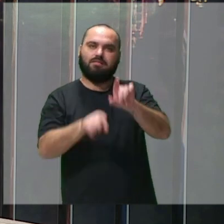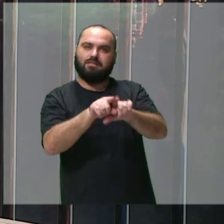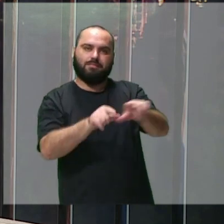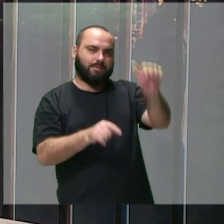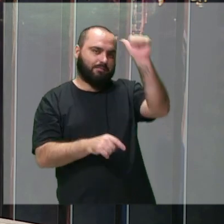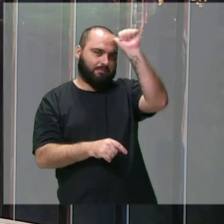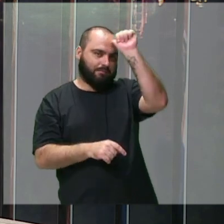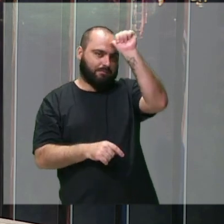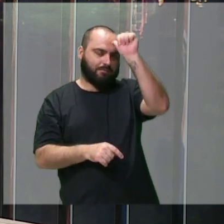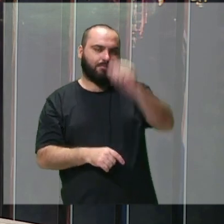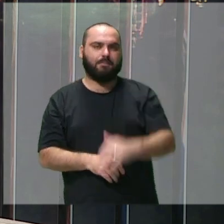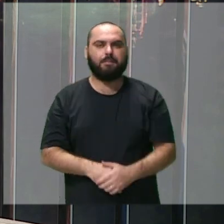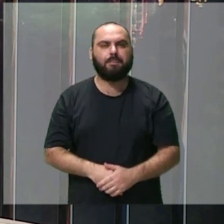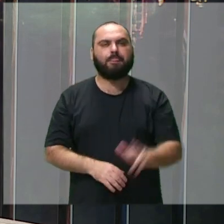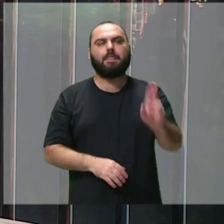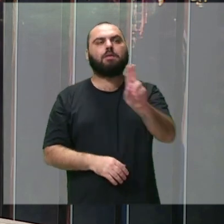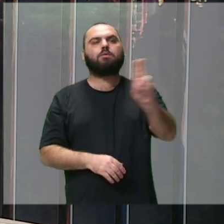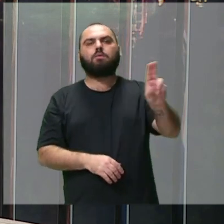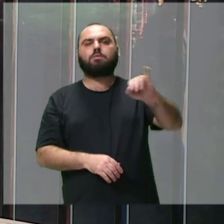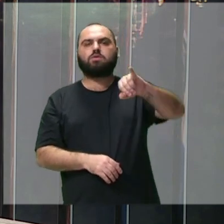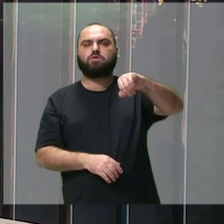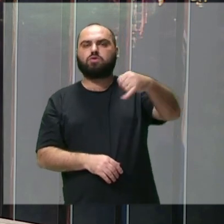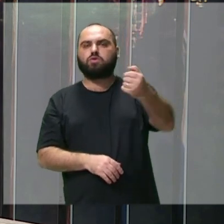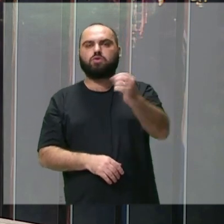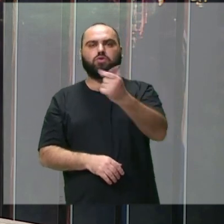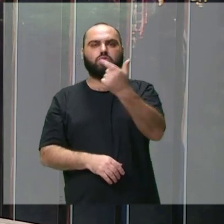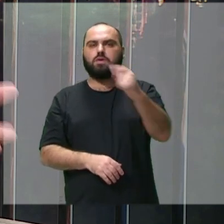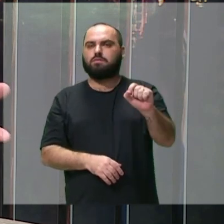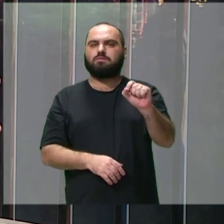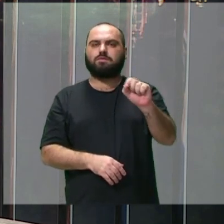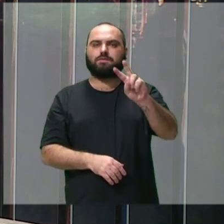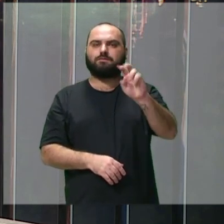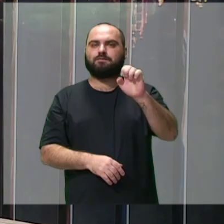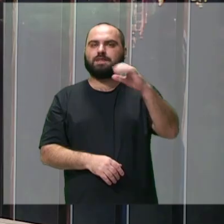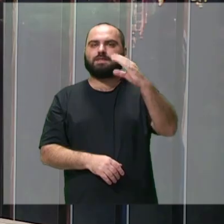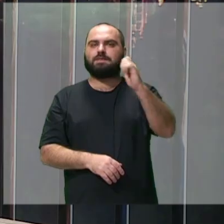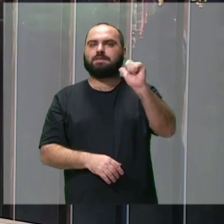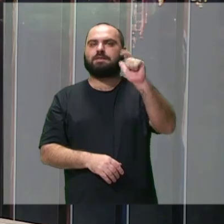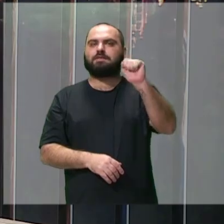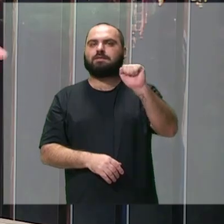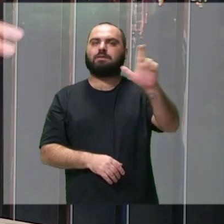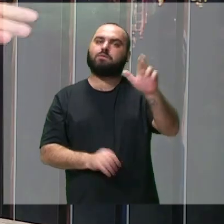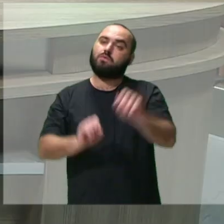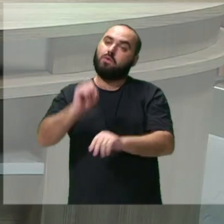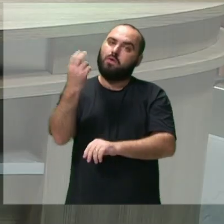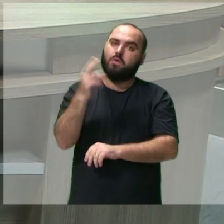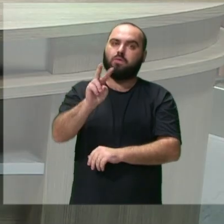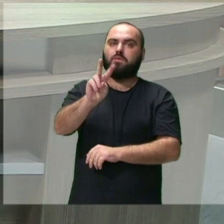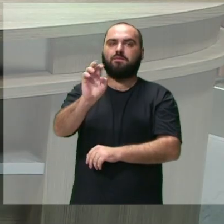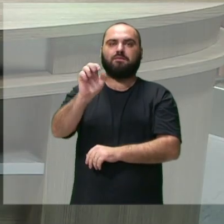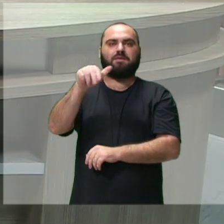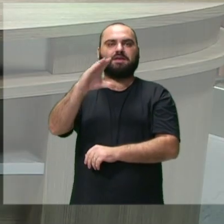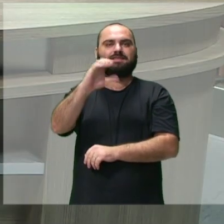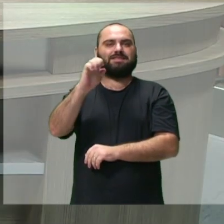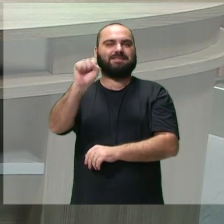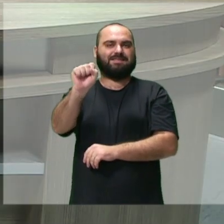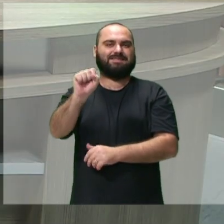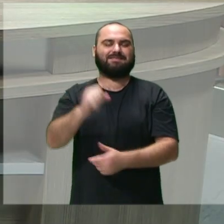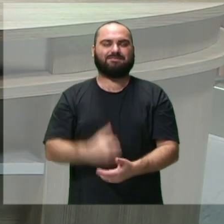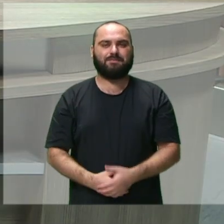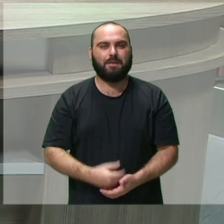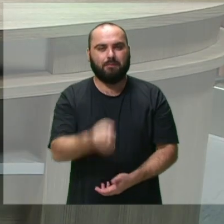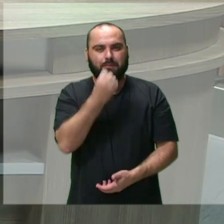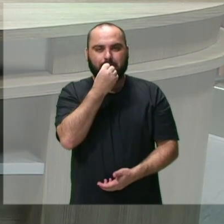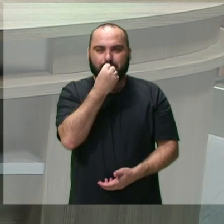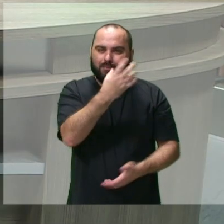estou falando de João Venceslau Ricardo Neto, ou simplesmente Vences. Vences, seja